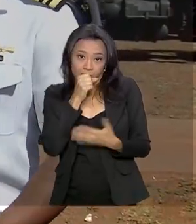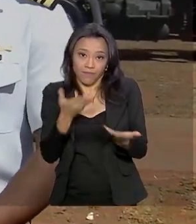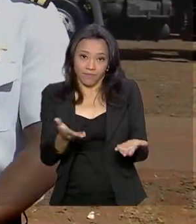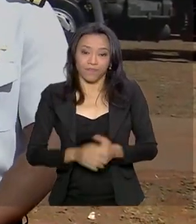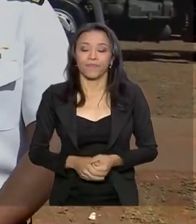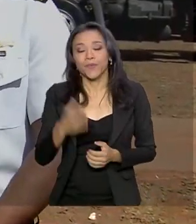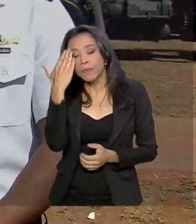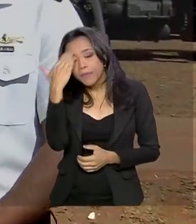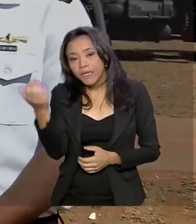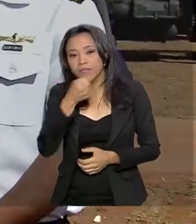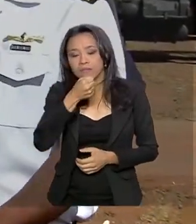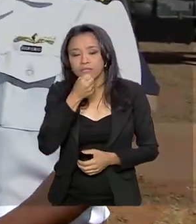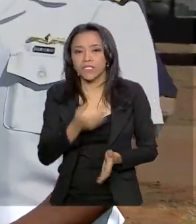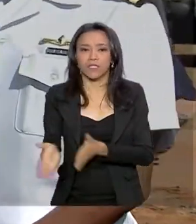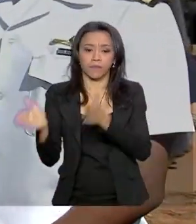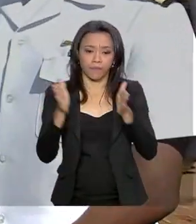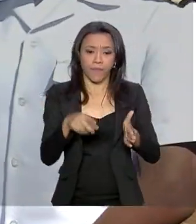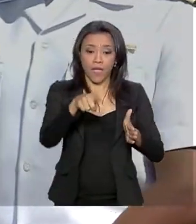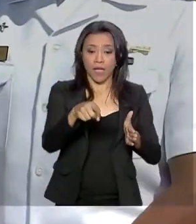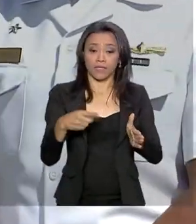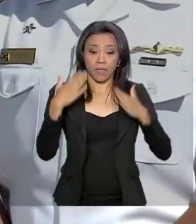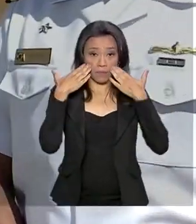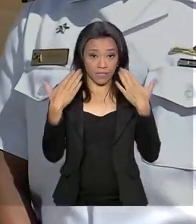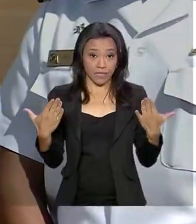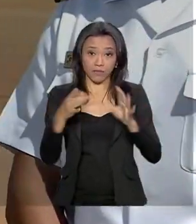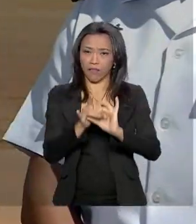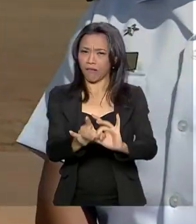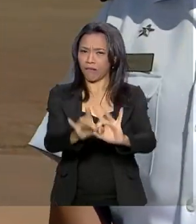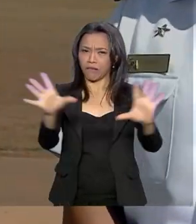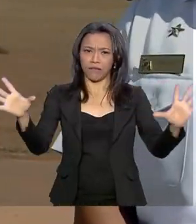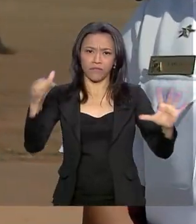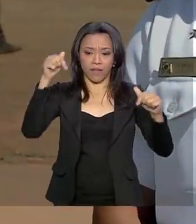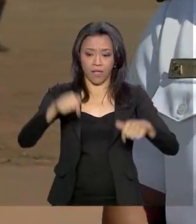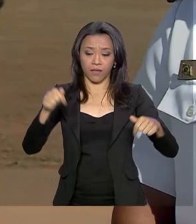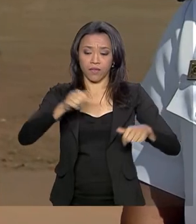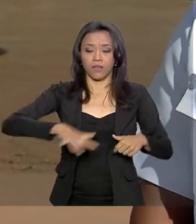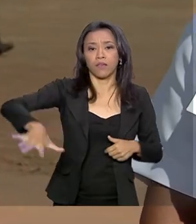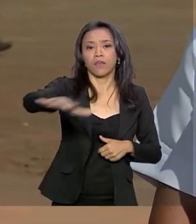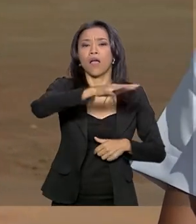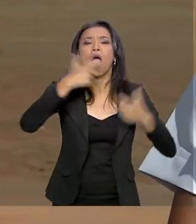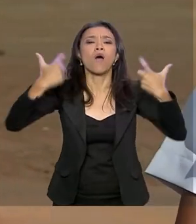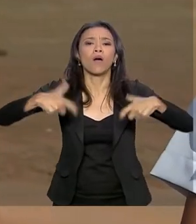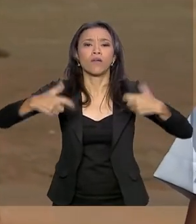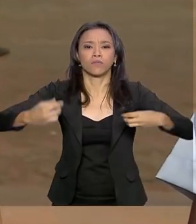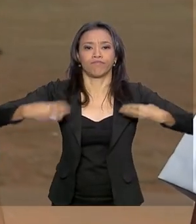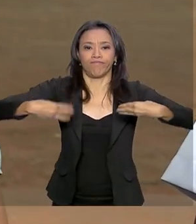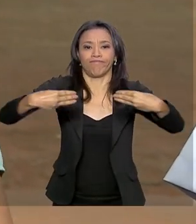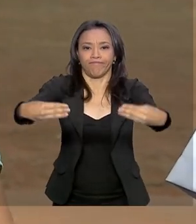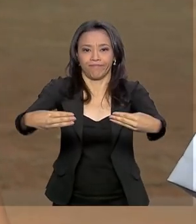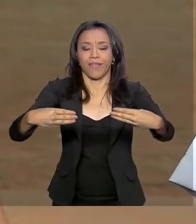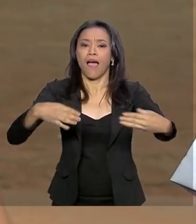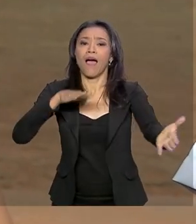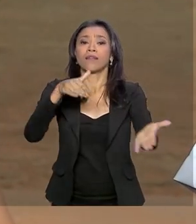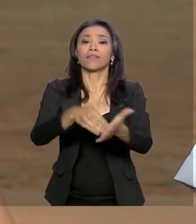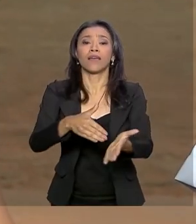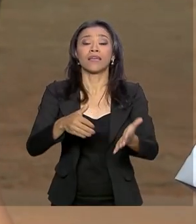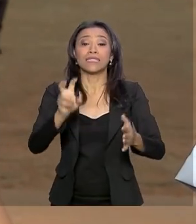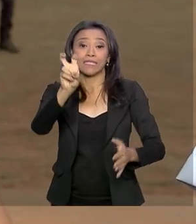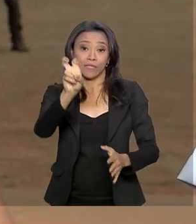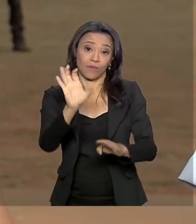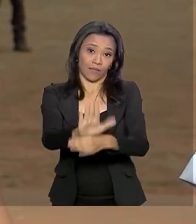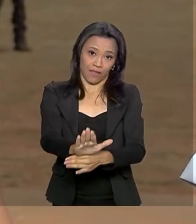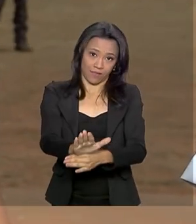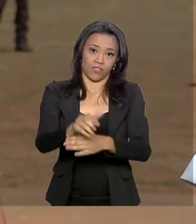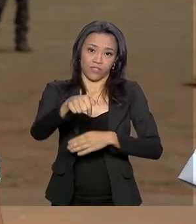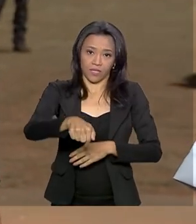pela sua entrevista olha essa exposição está aberta hoje aqui no gramado central da esplanada dos ministérios hoje ela segue aberto até às cinco da tarde e amanhã